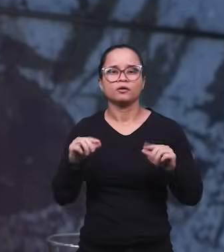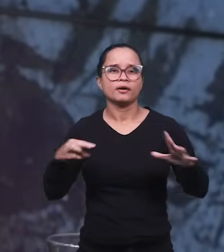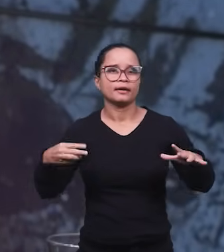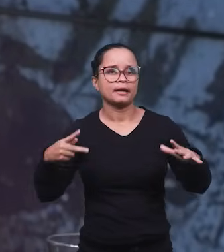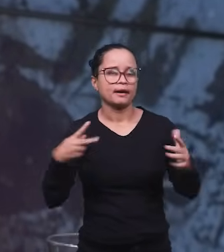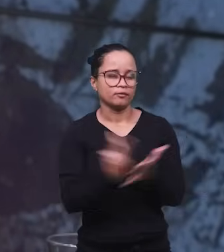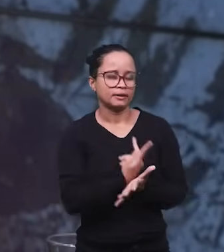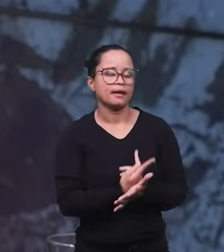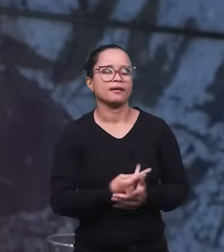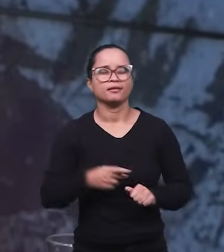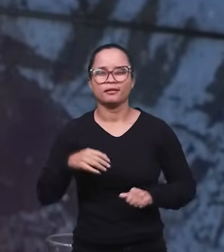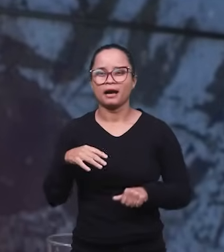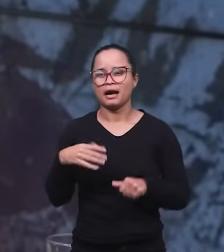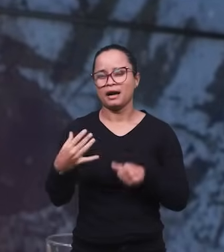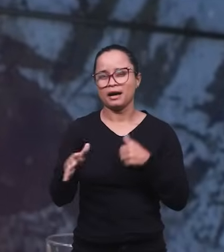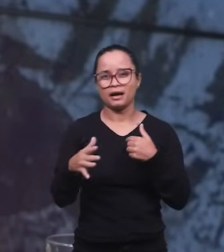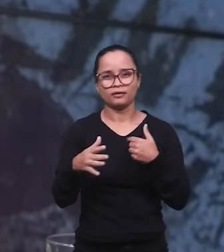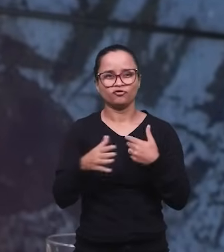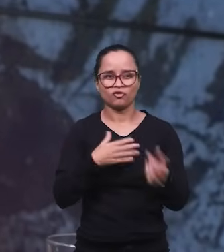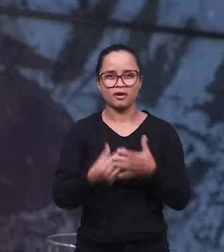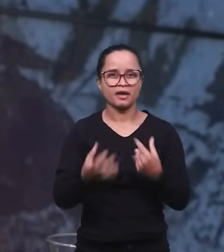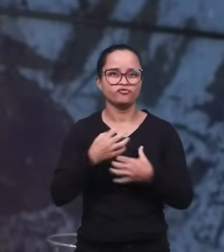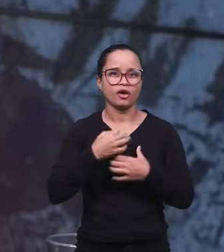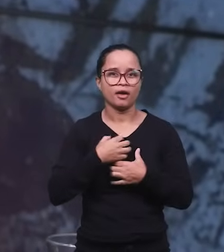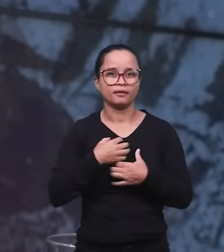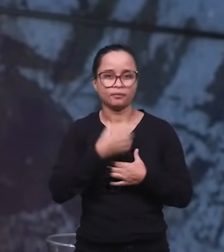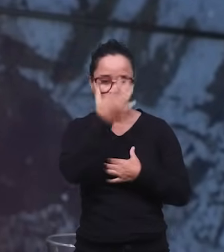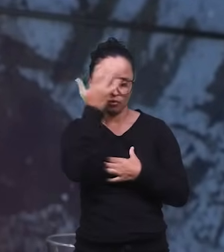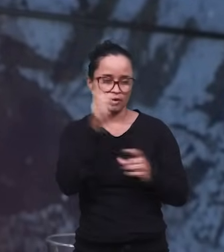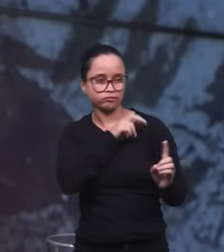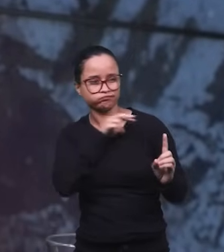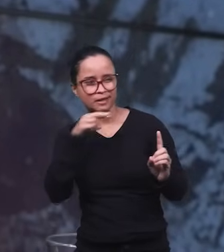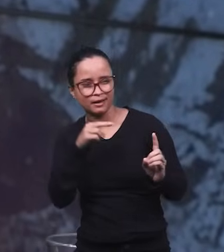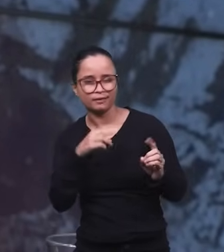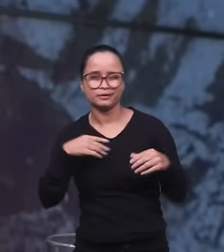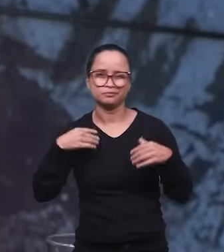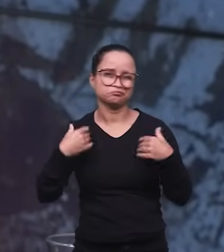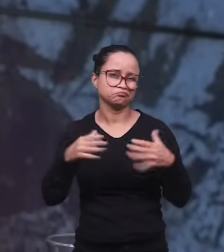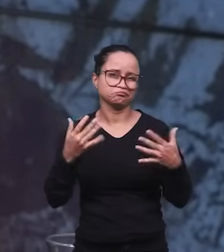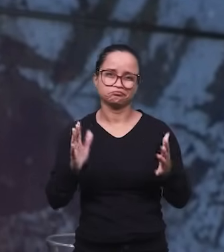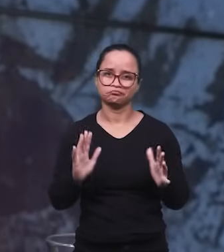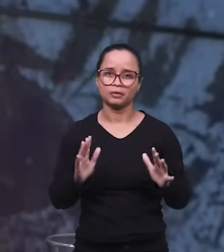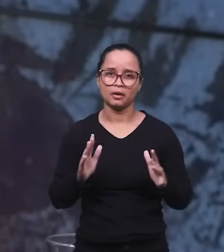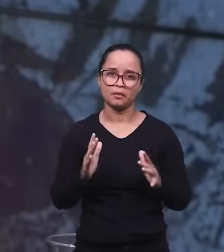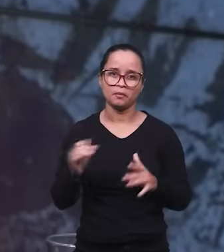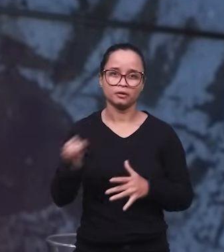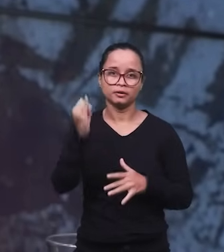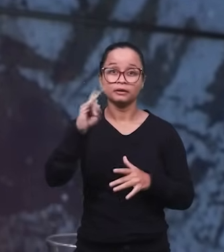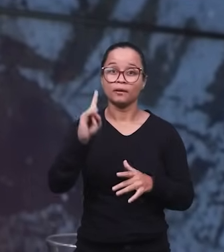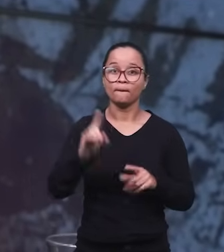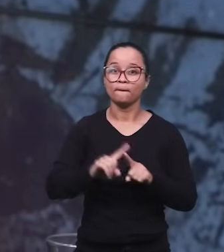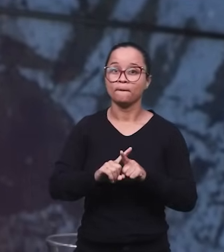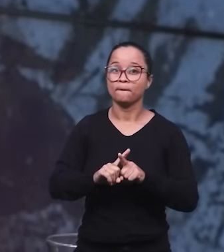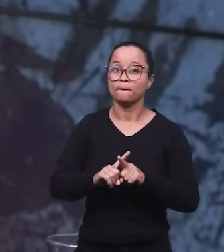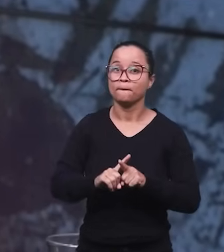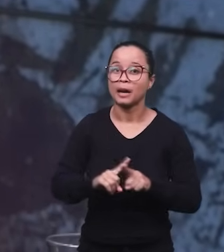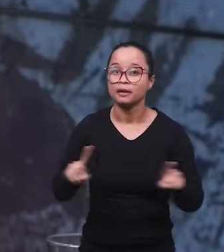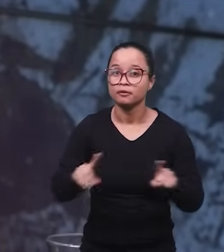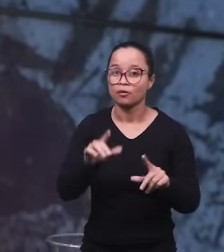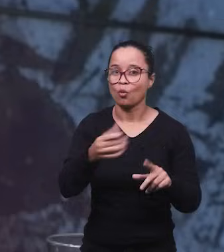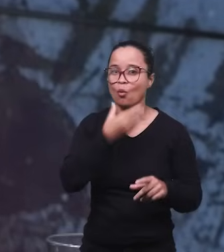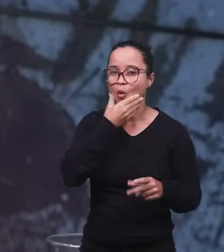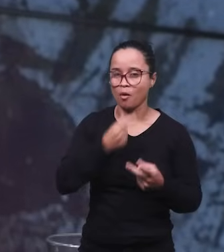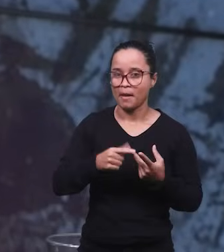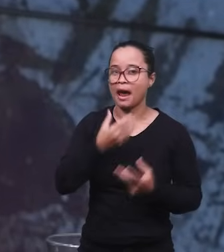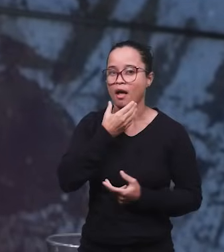acontece independente do observador. Já para Newton, isso funcionava. Para Einstein, não. Einstein